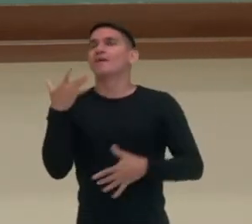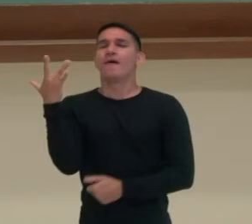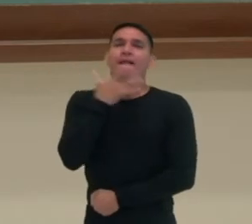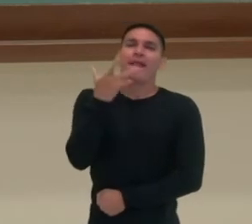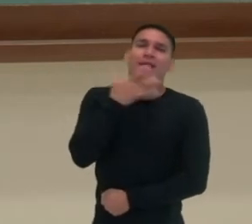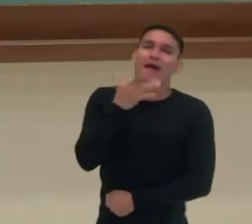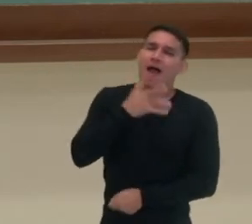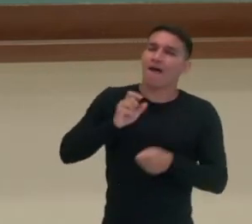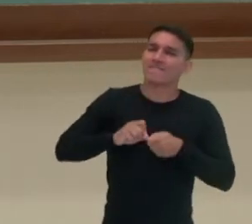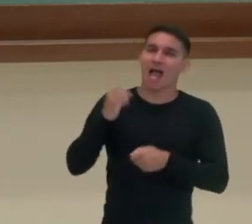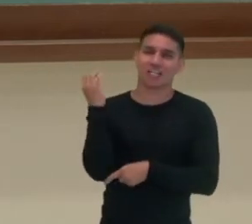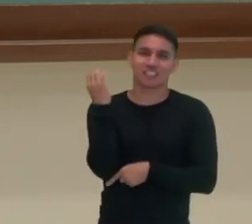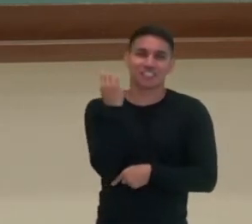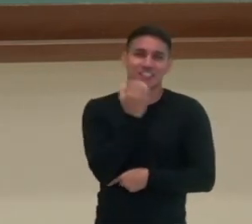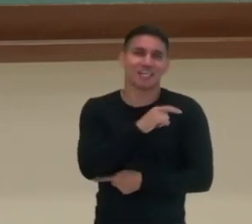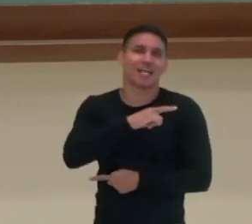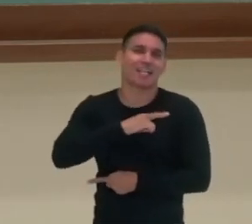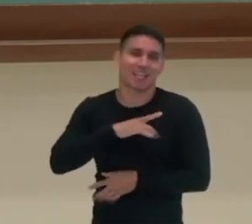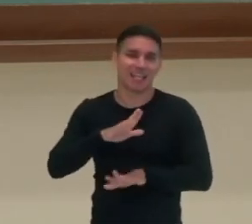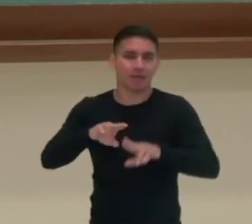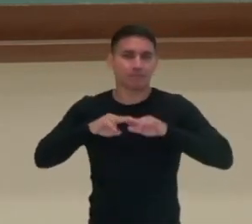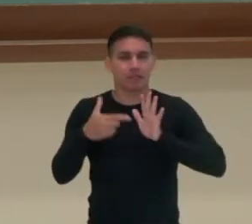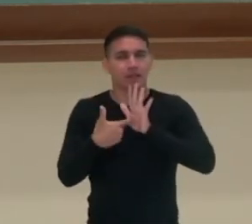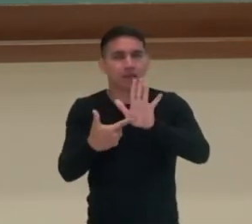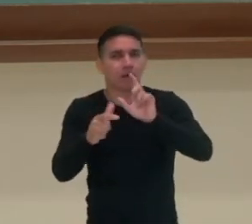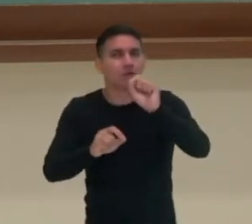com milho, e aí vem